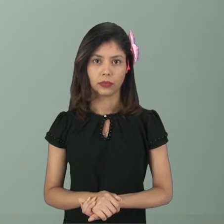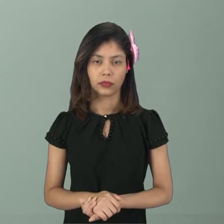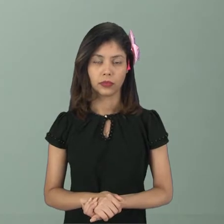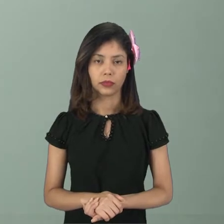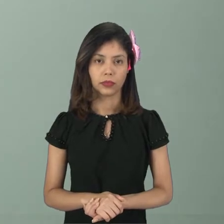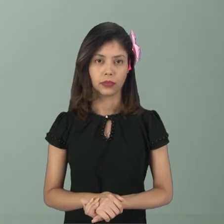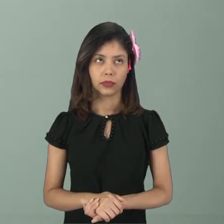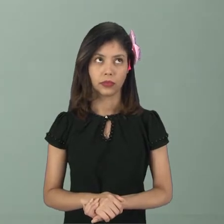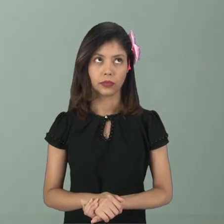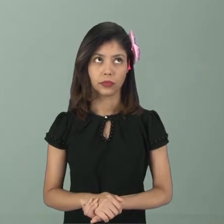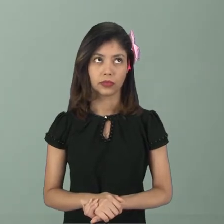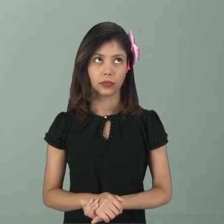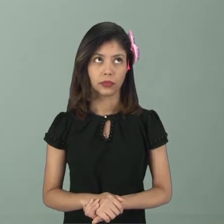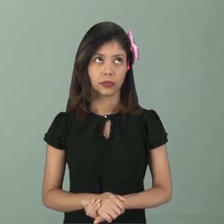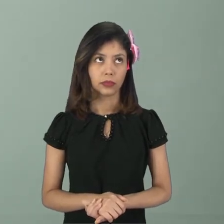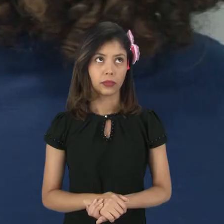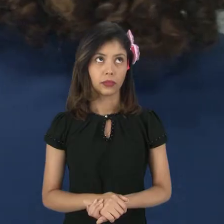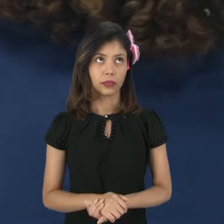plantio.